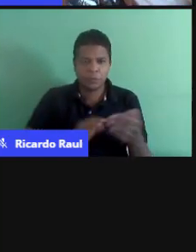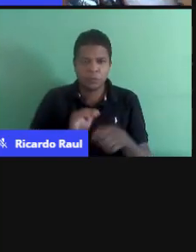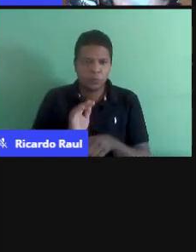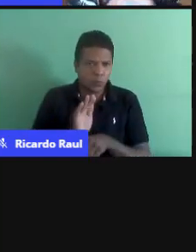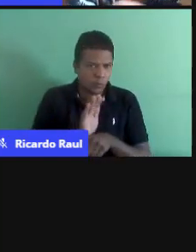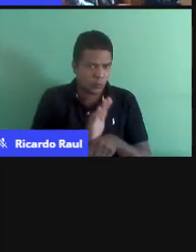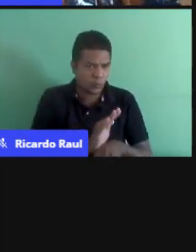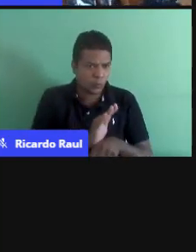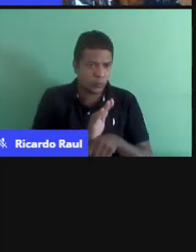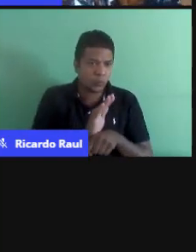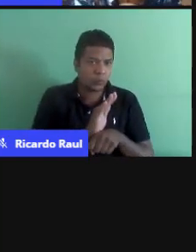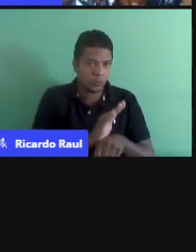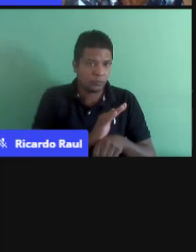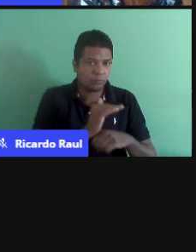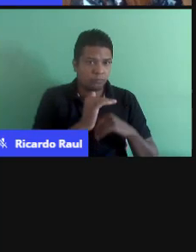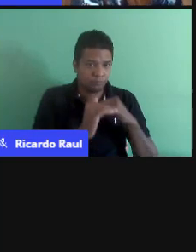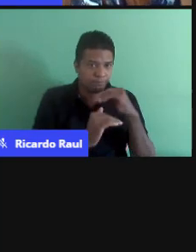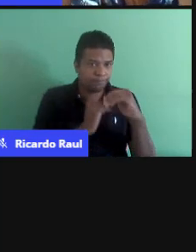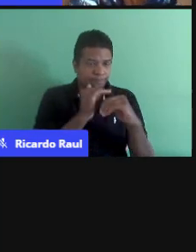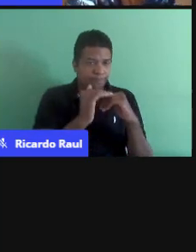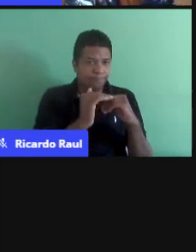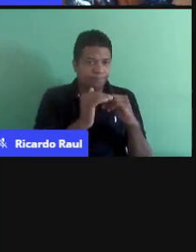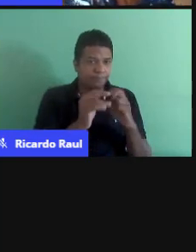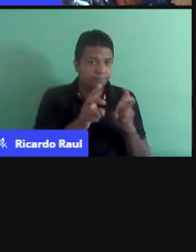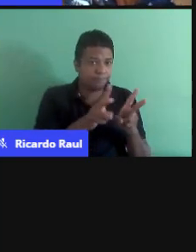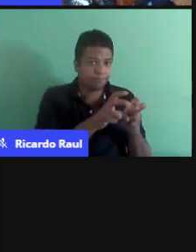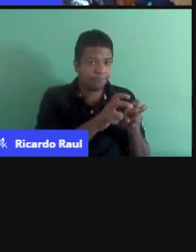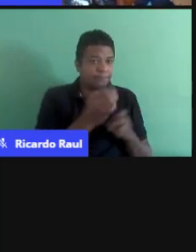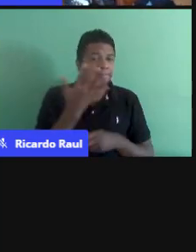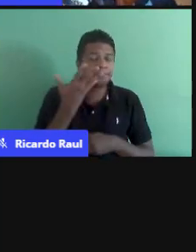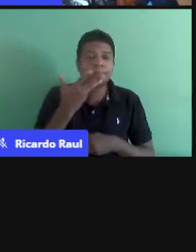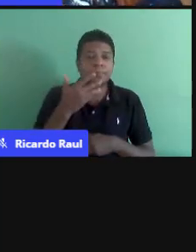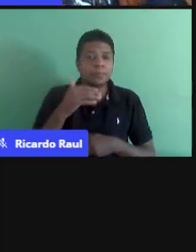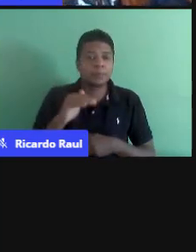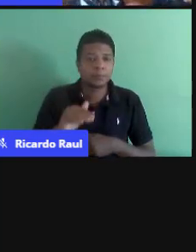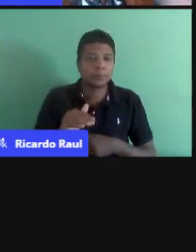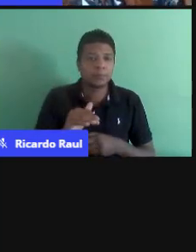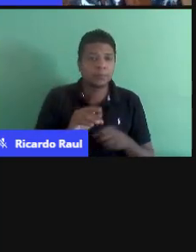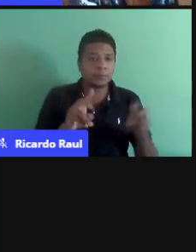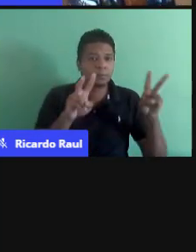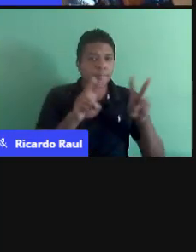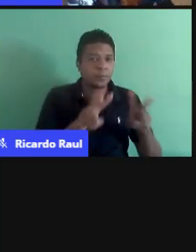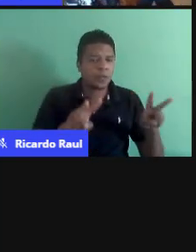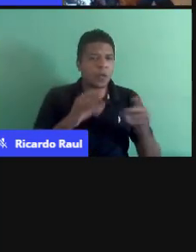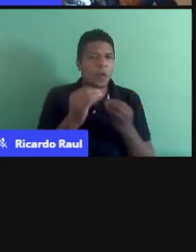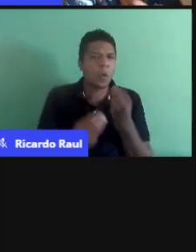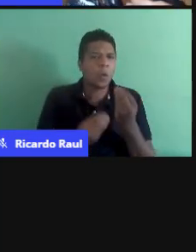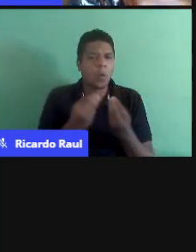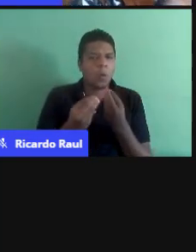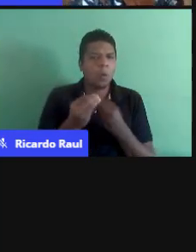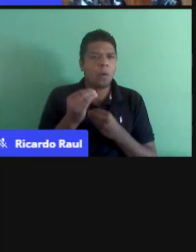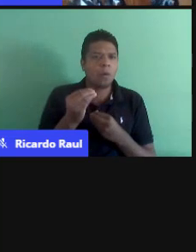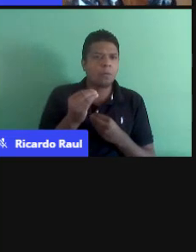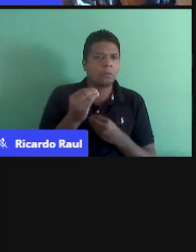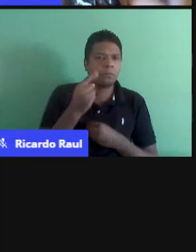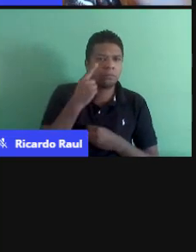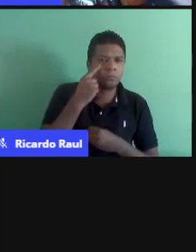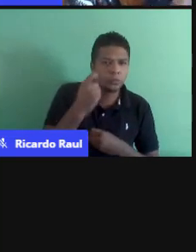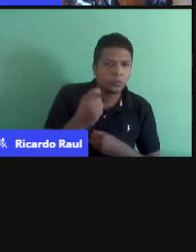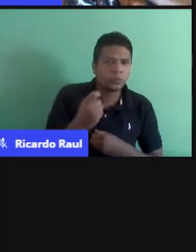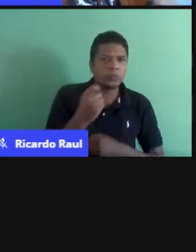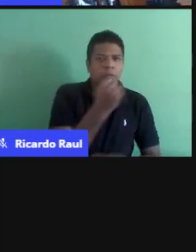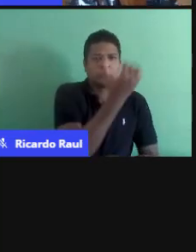a desenvolver o olhar da criança, né? De como observar as coisas, os